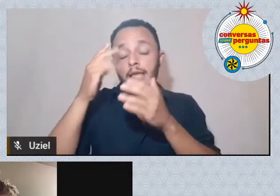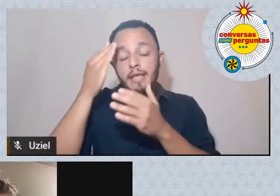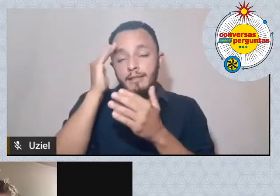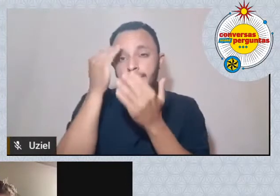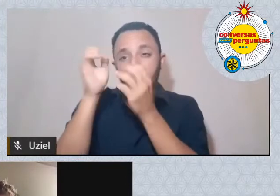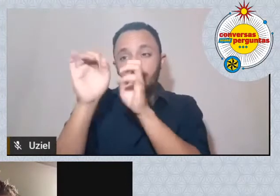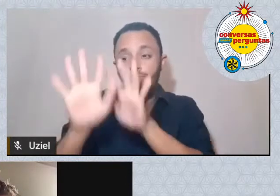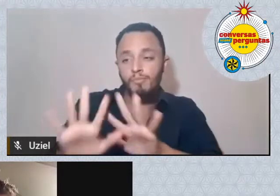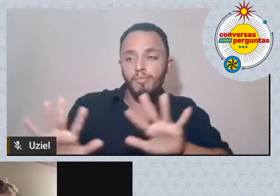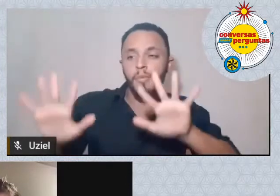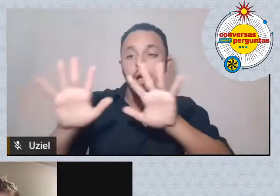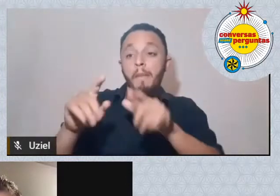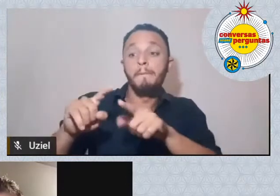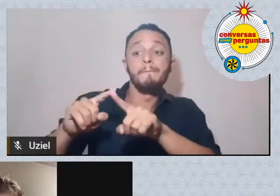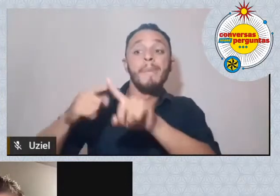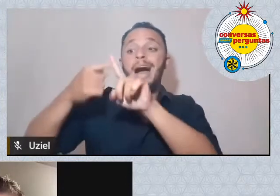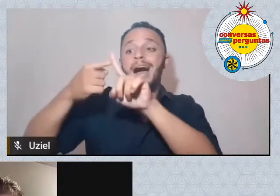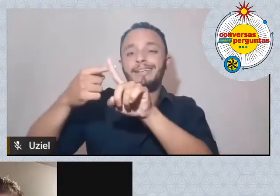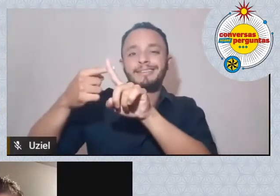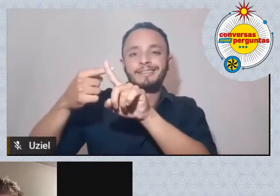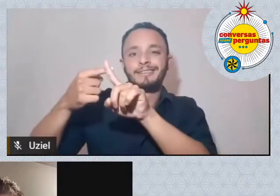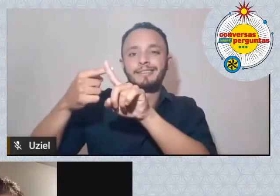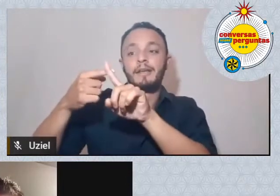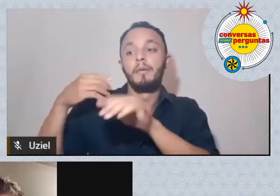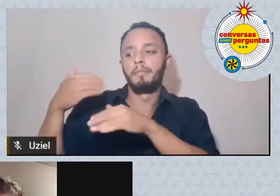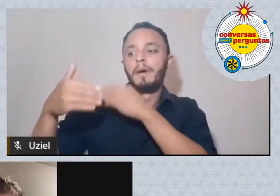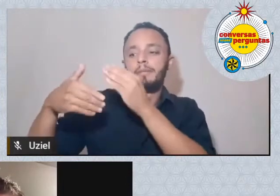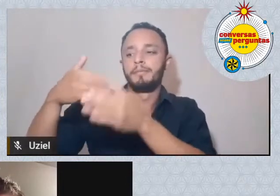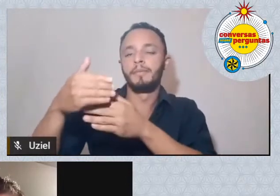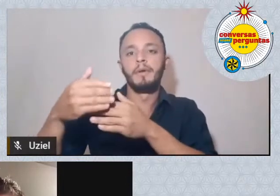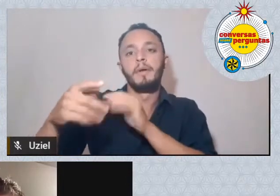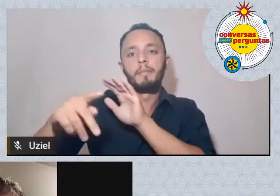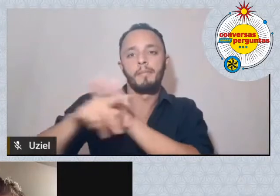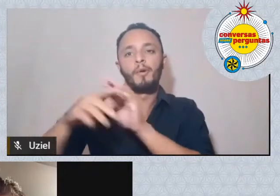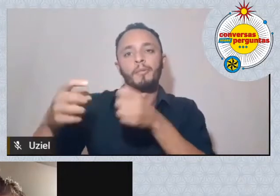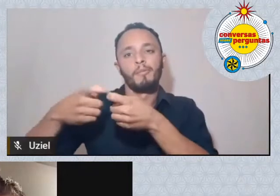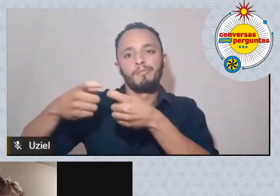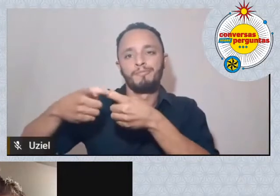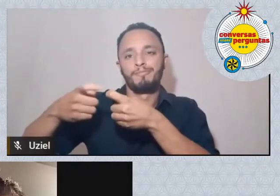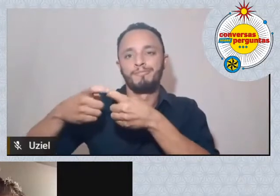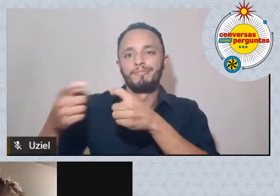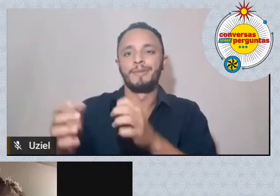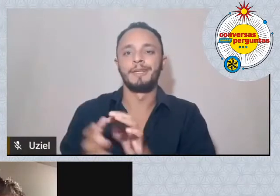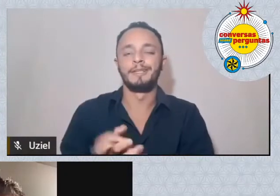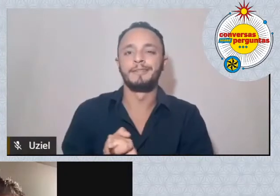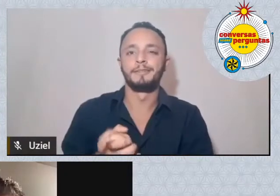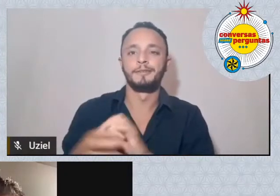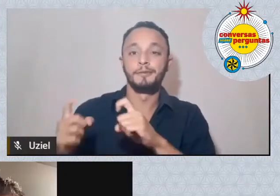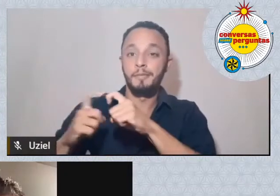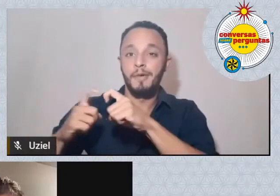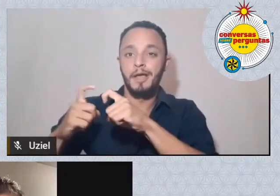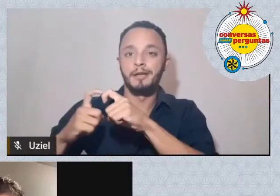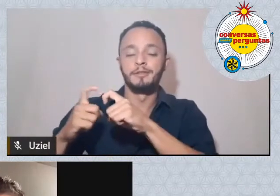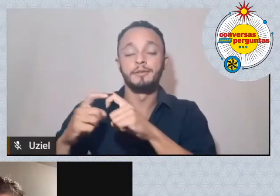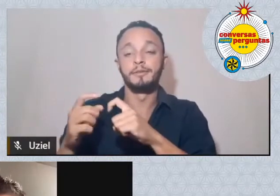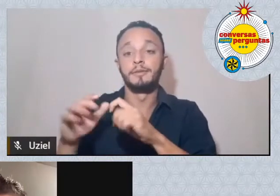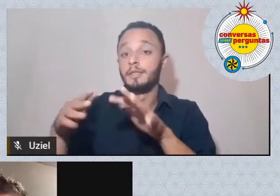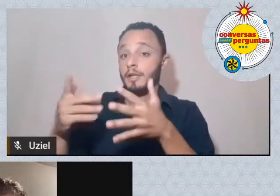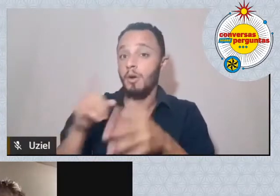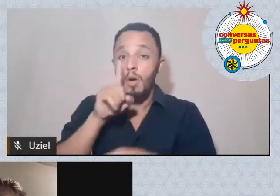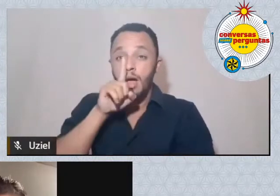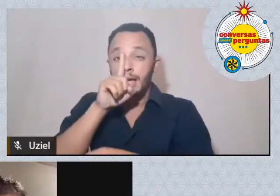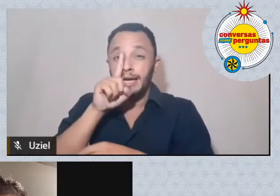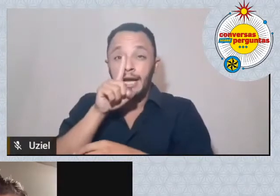de ingerência sobre o processo patológico. Né? Então, as crises, elas são momentos